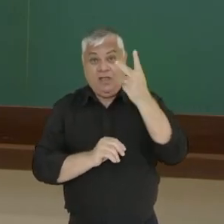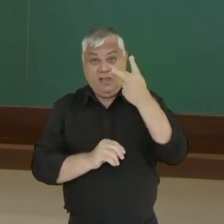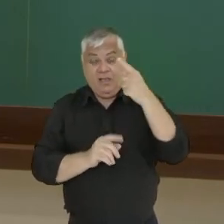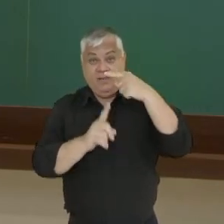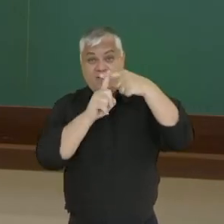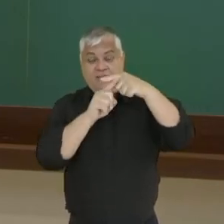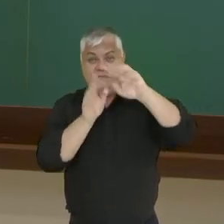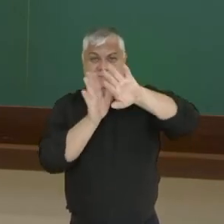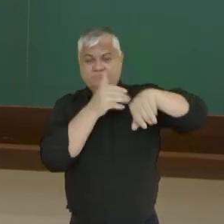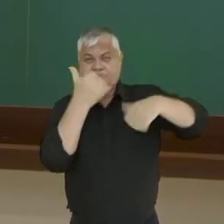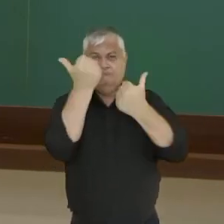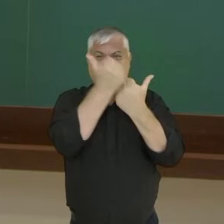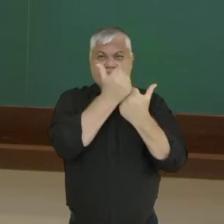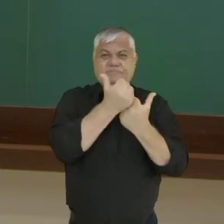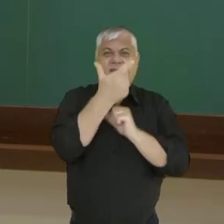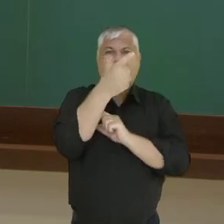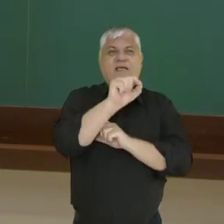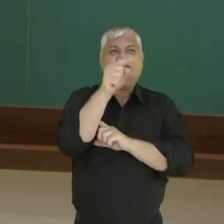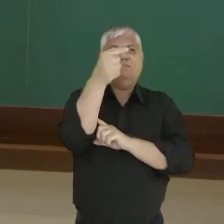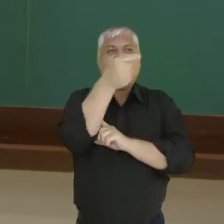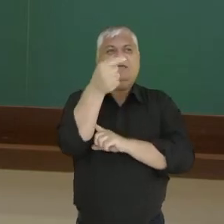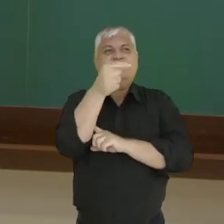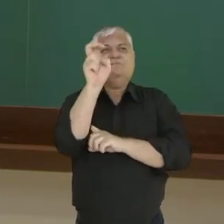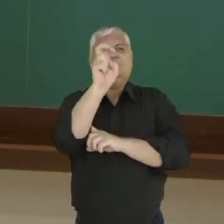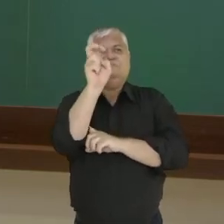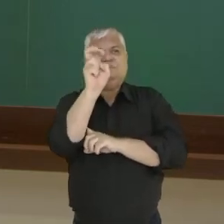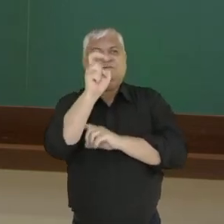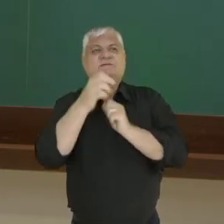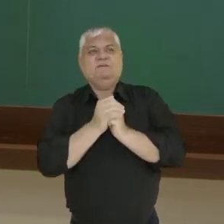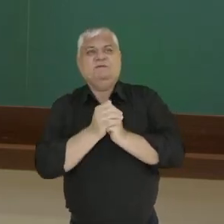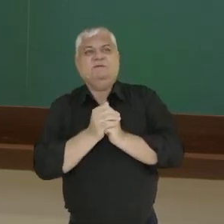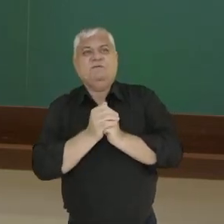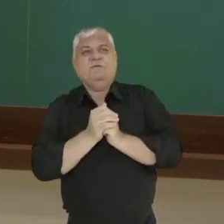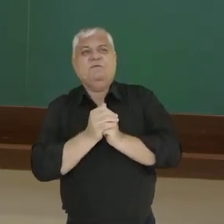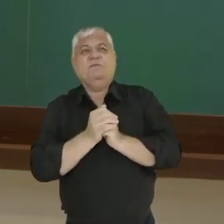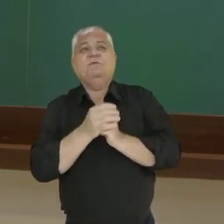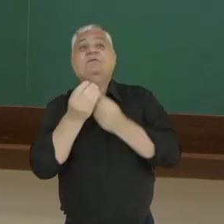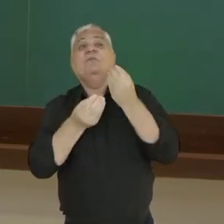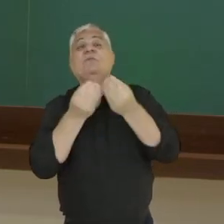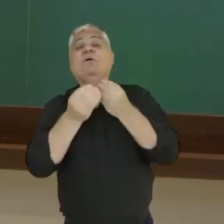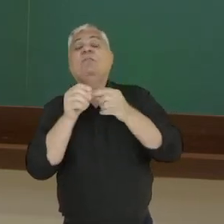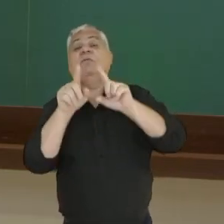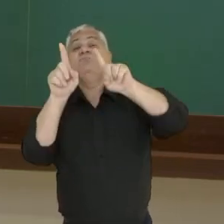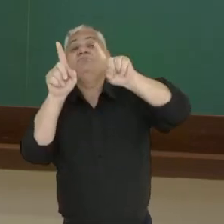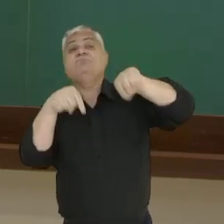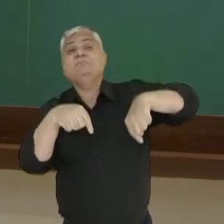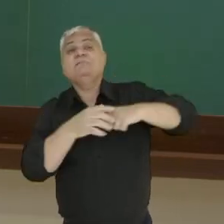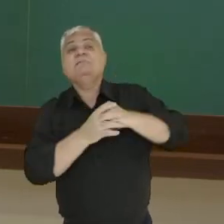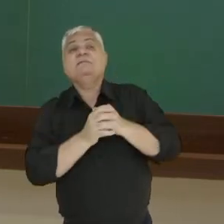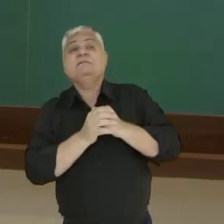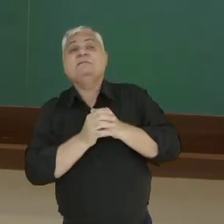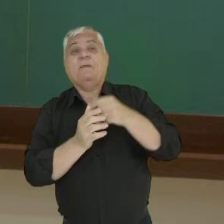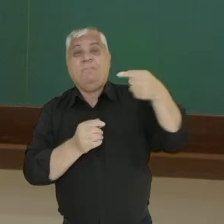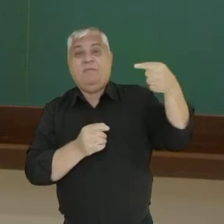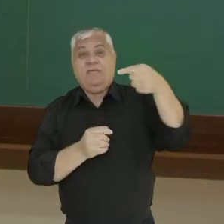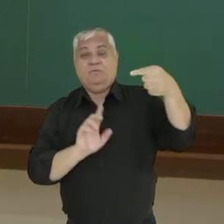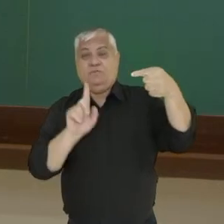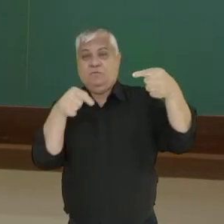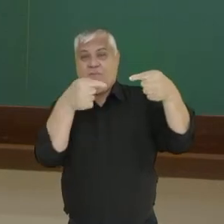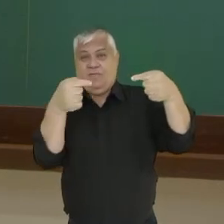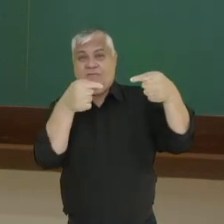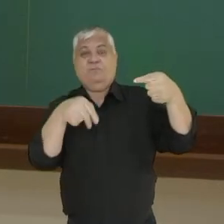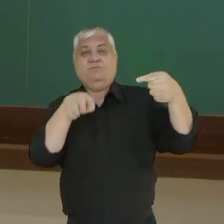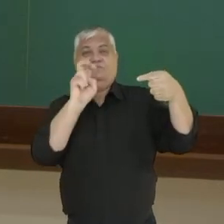10, logaritmando 10. Simplesmente corta e o resultado é o expoente. Então, ficou menos da fórmula